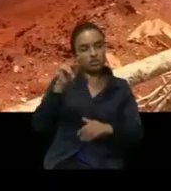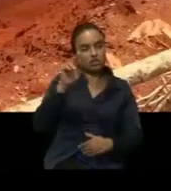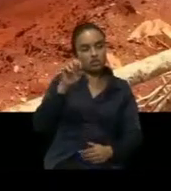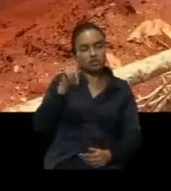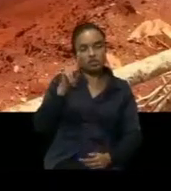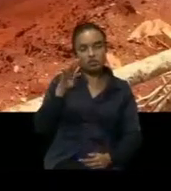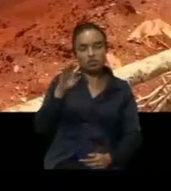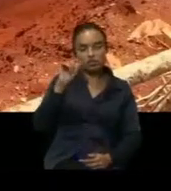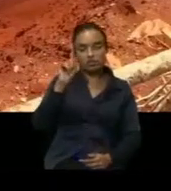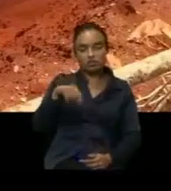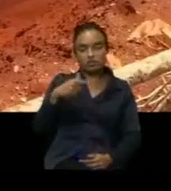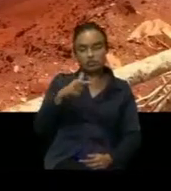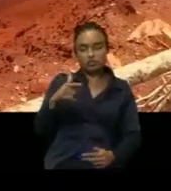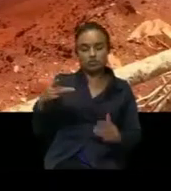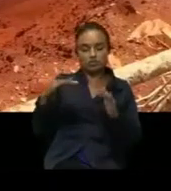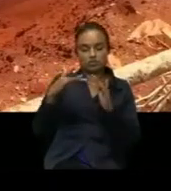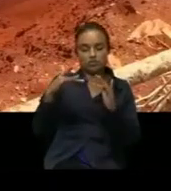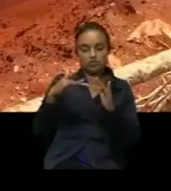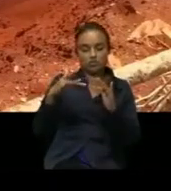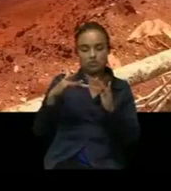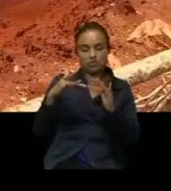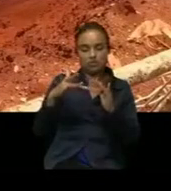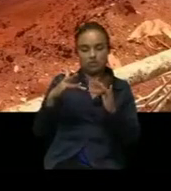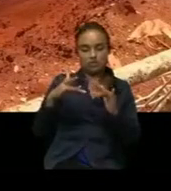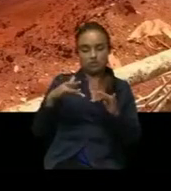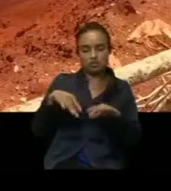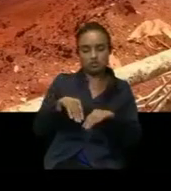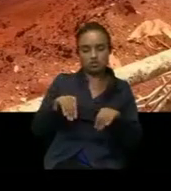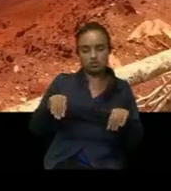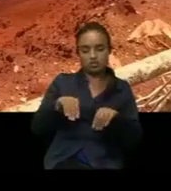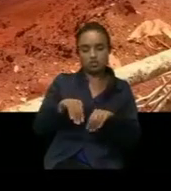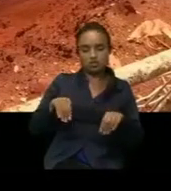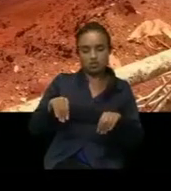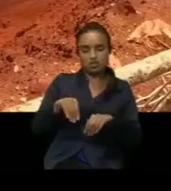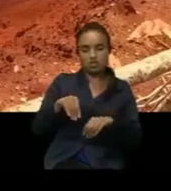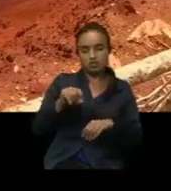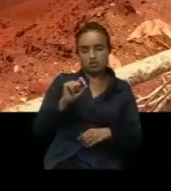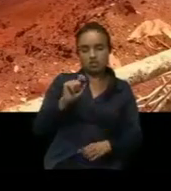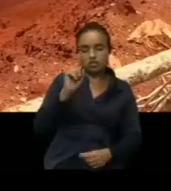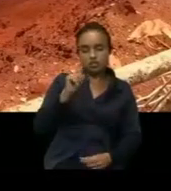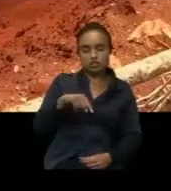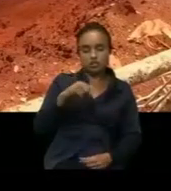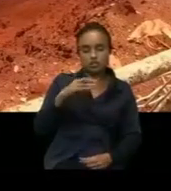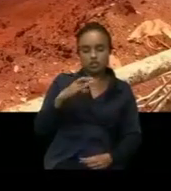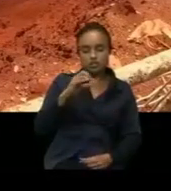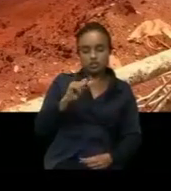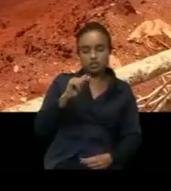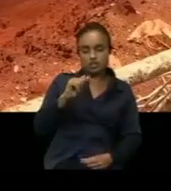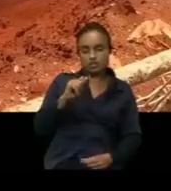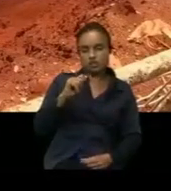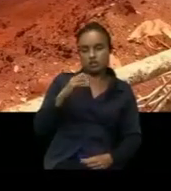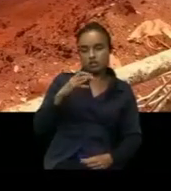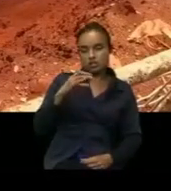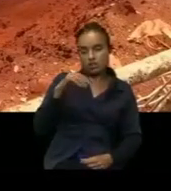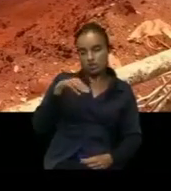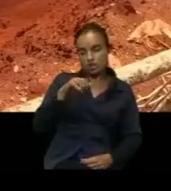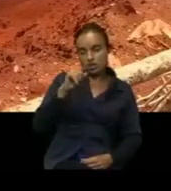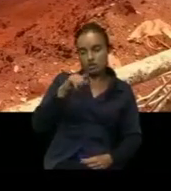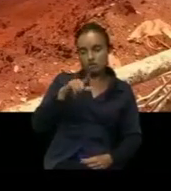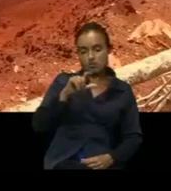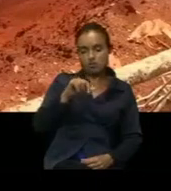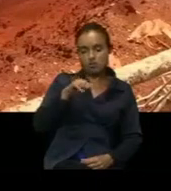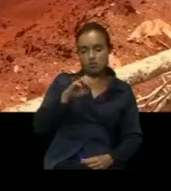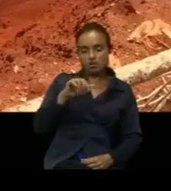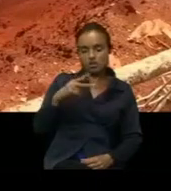com o solo. Então, ali foi feita uma cama de graduada e debaixo daquela tolda, daquela loninha verde ali, daquele